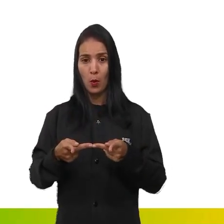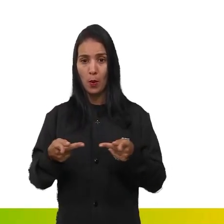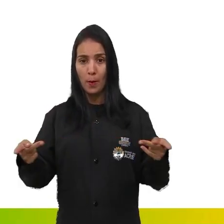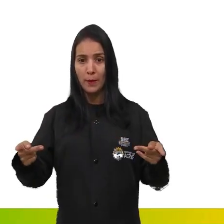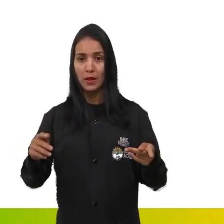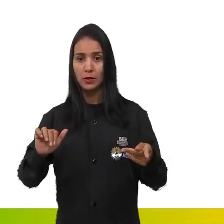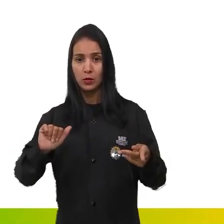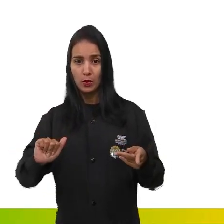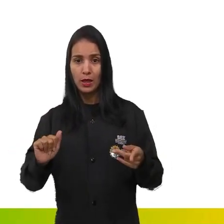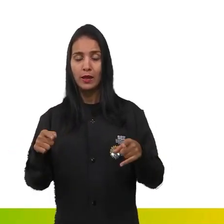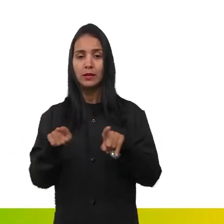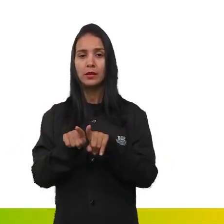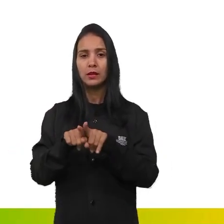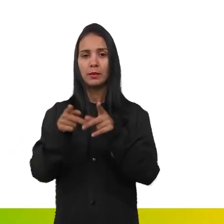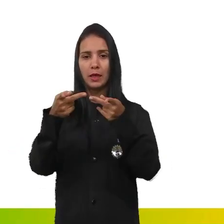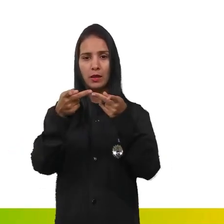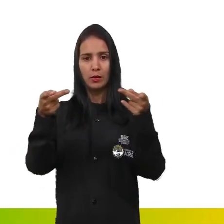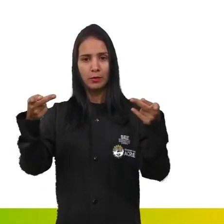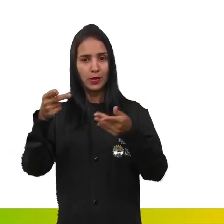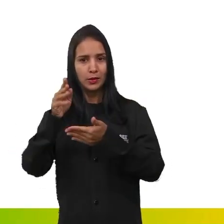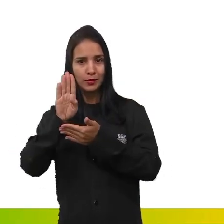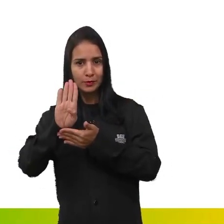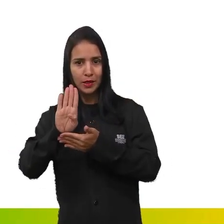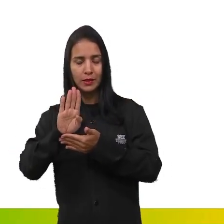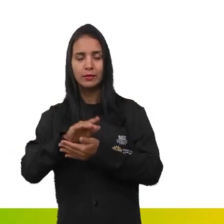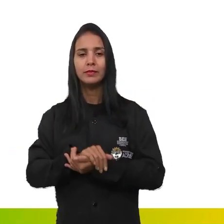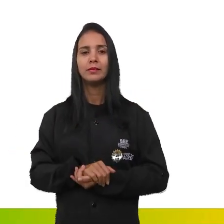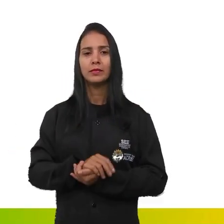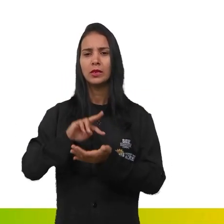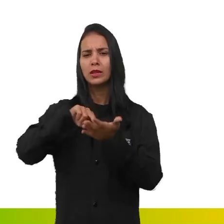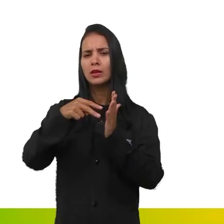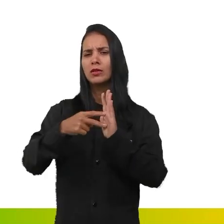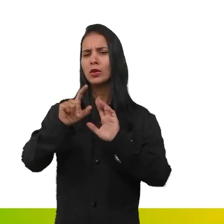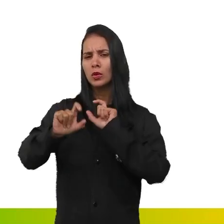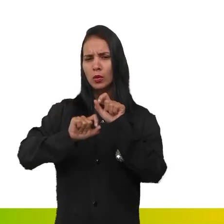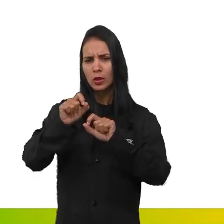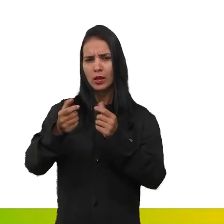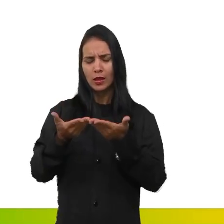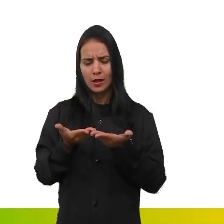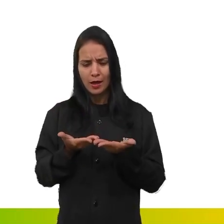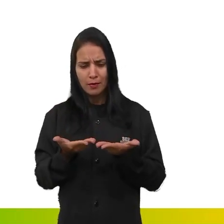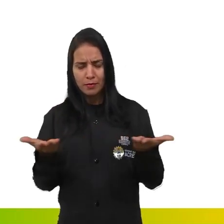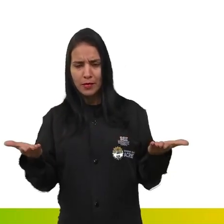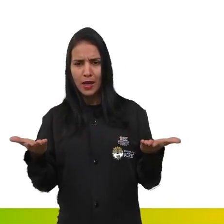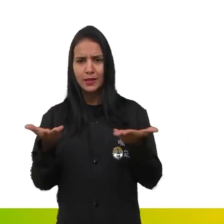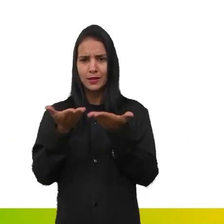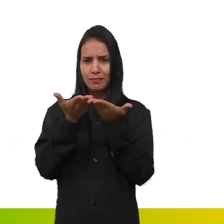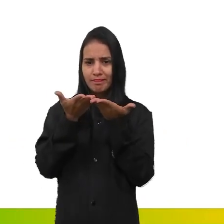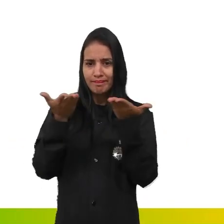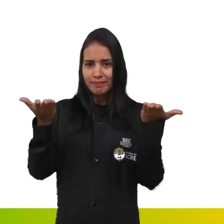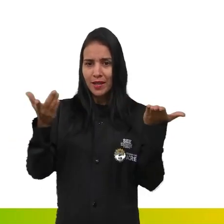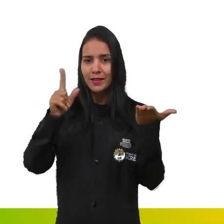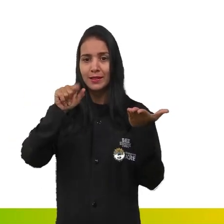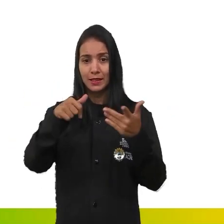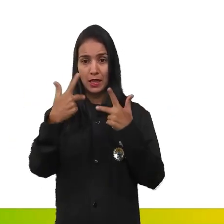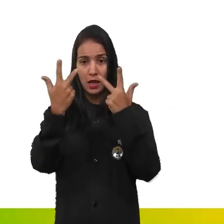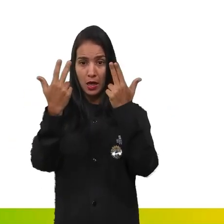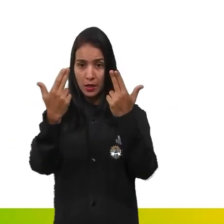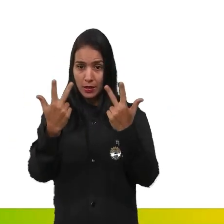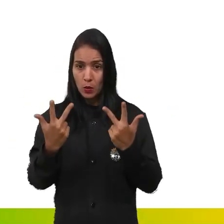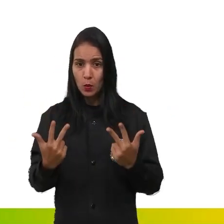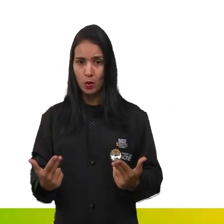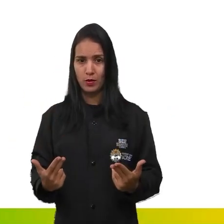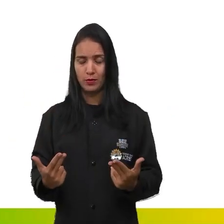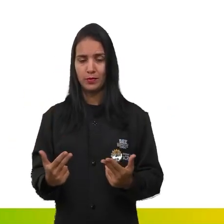base. Quando eu quero dizer mesma base, eu quero dizer mesma área, tá? Essa parte B2 aqui e essa parte B1 tem a mesma